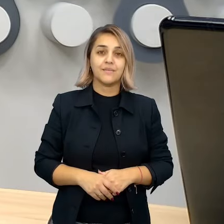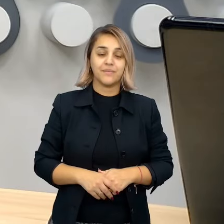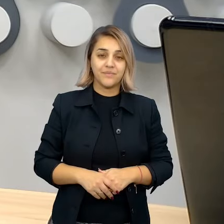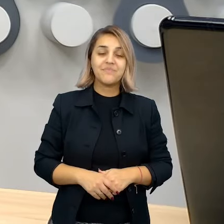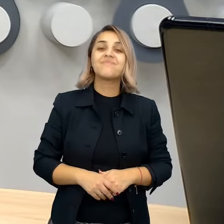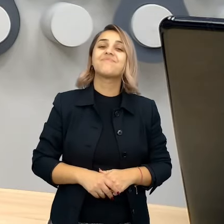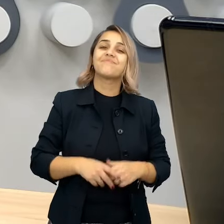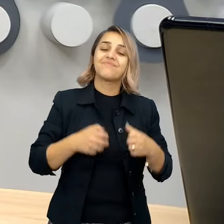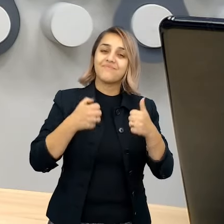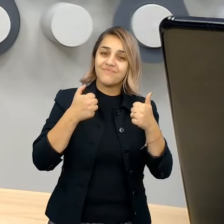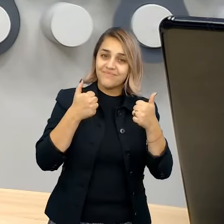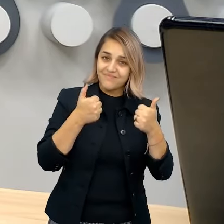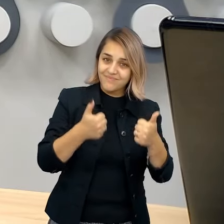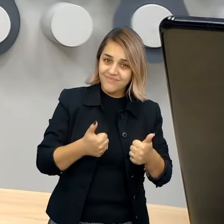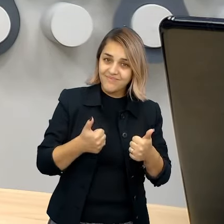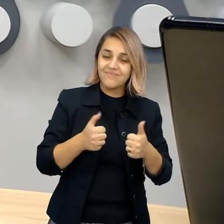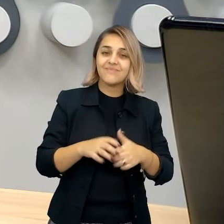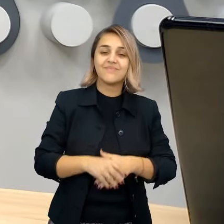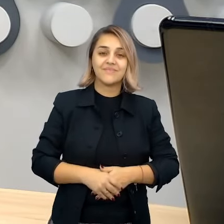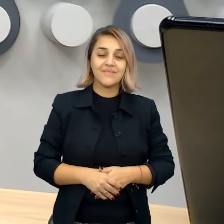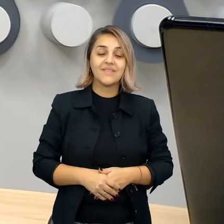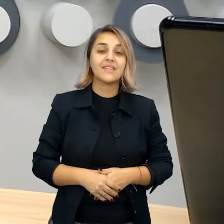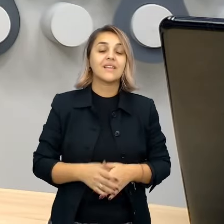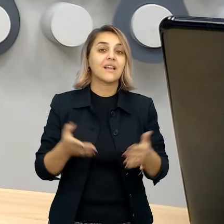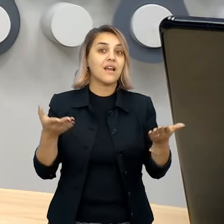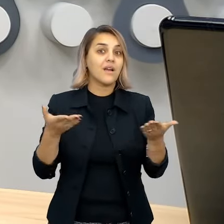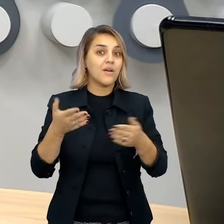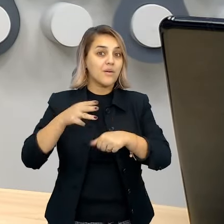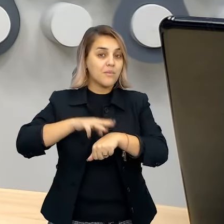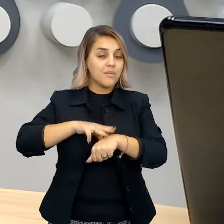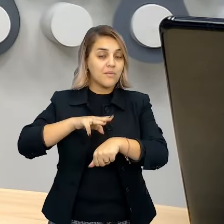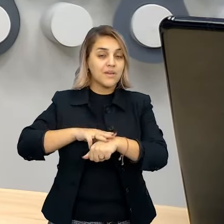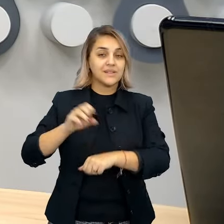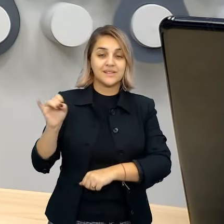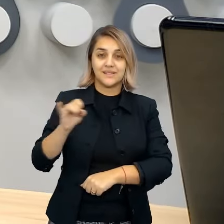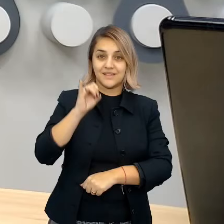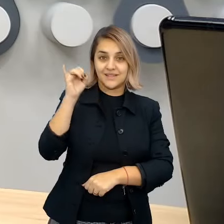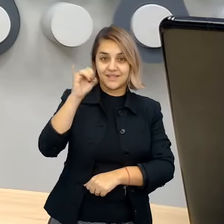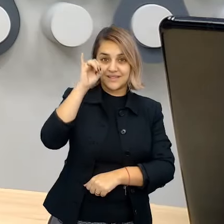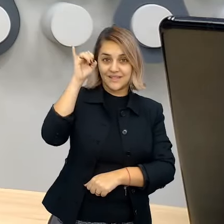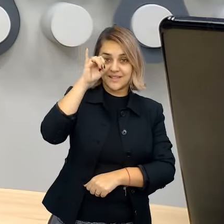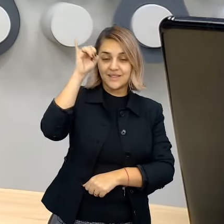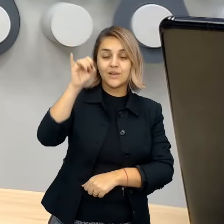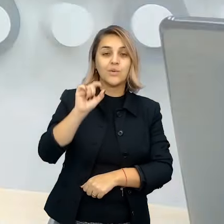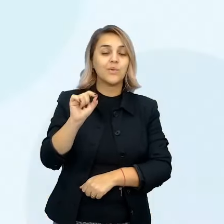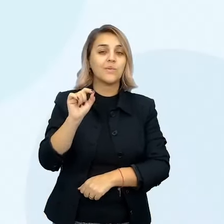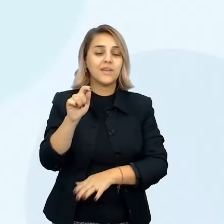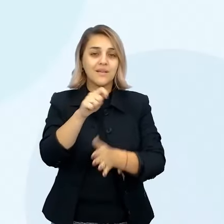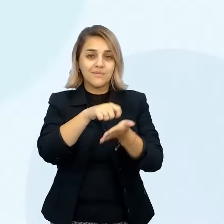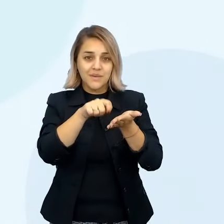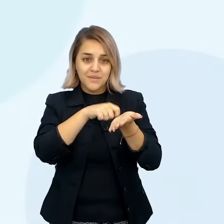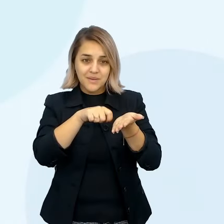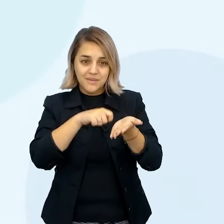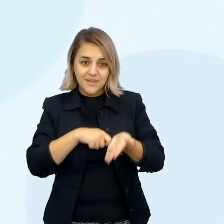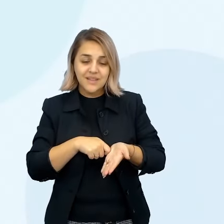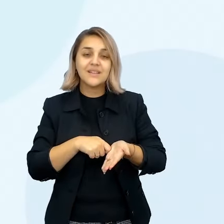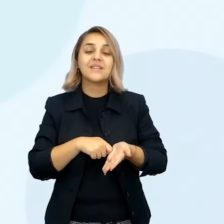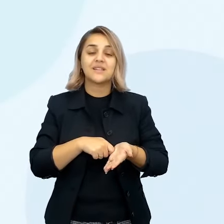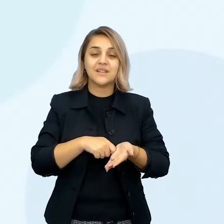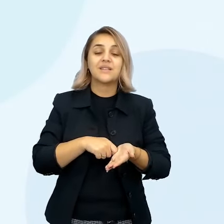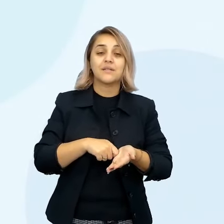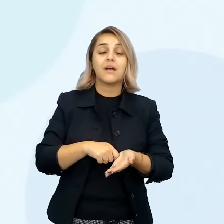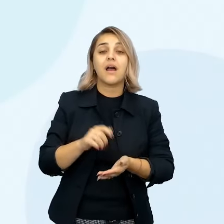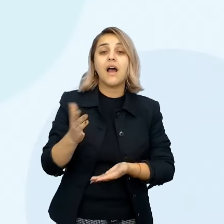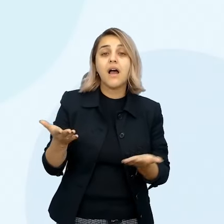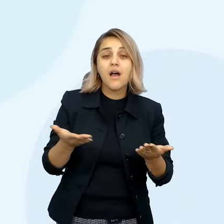Muito bem, vamos lá agora ao momento muito importante, que é o nosso diário de bordo. Vamos aproveitar esse momento